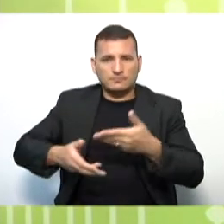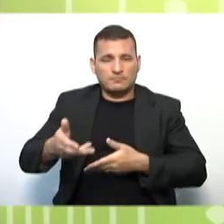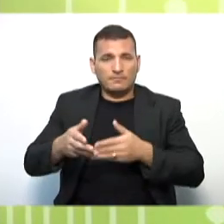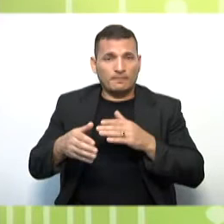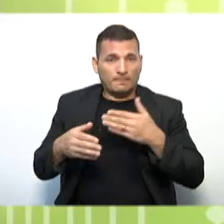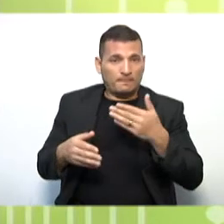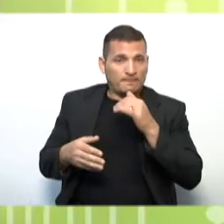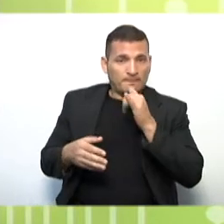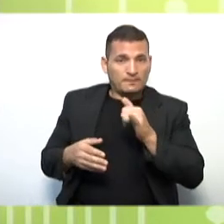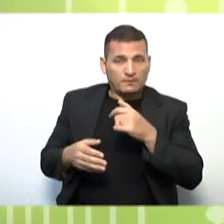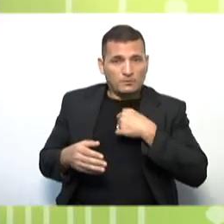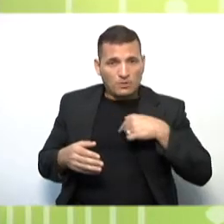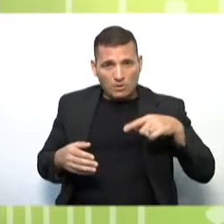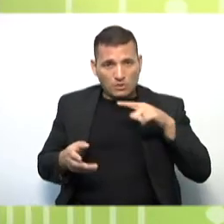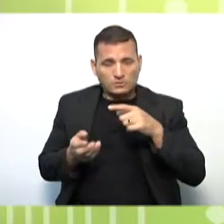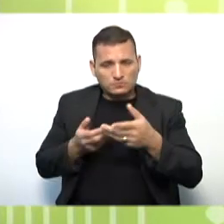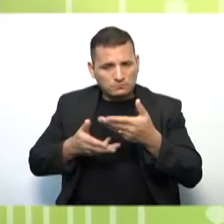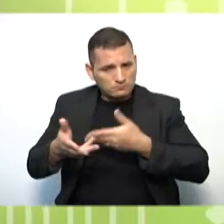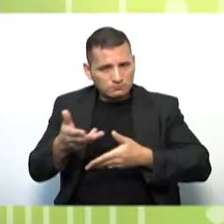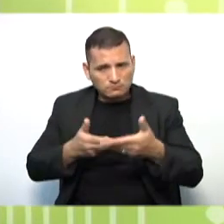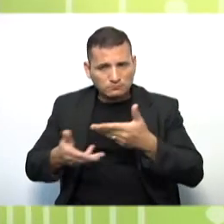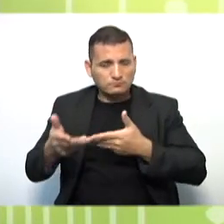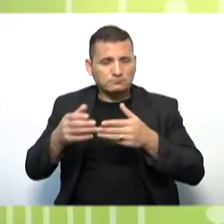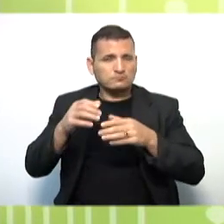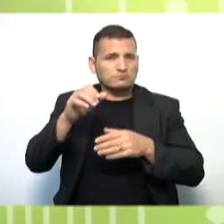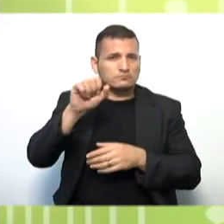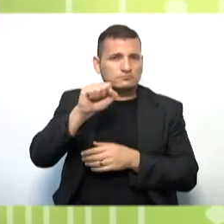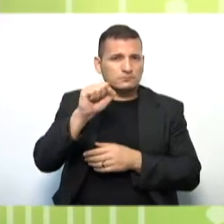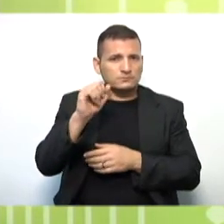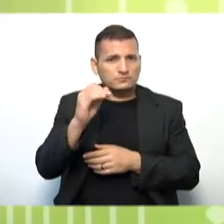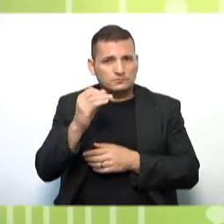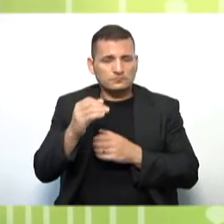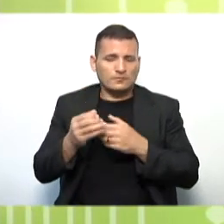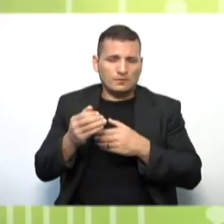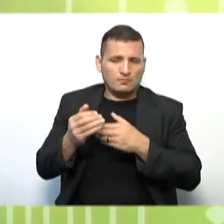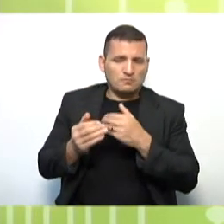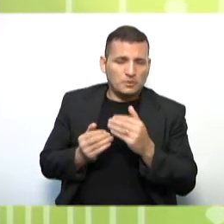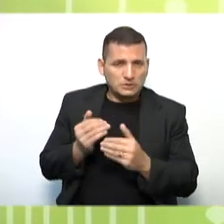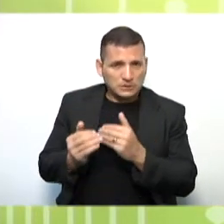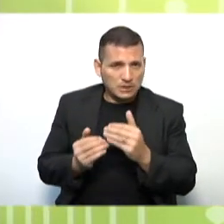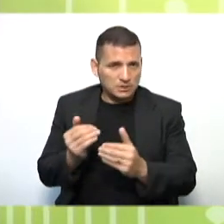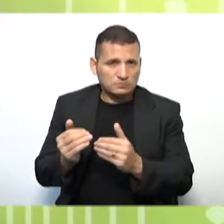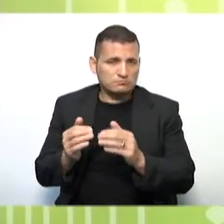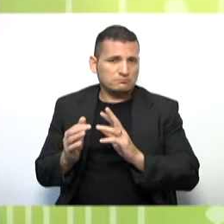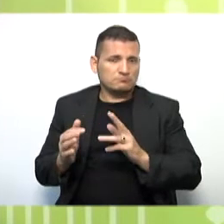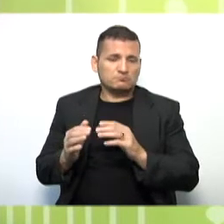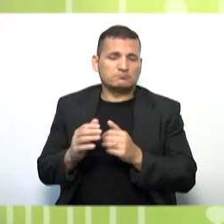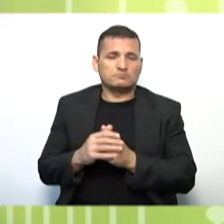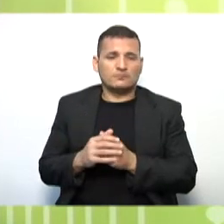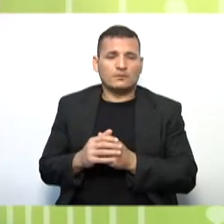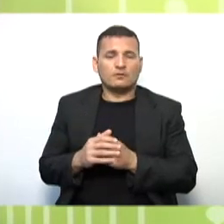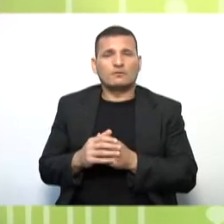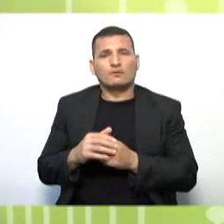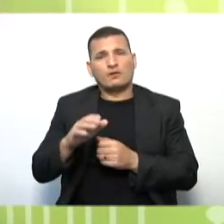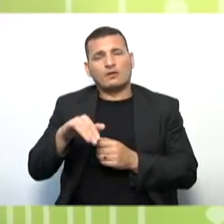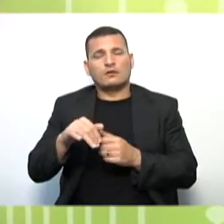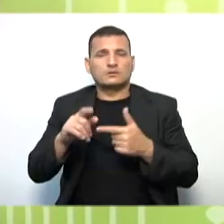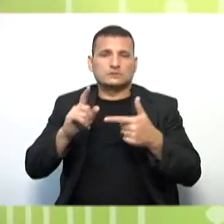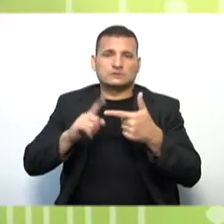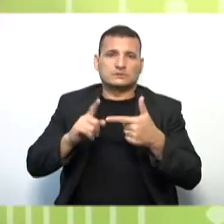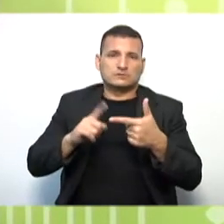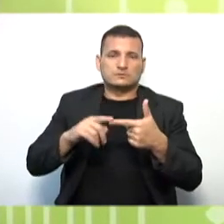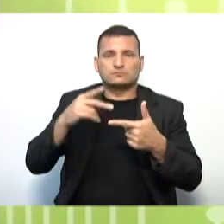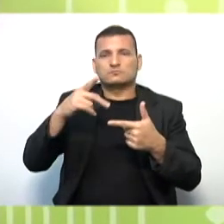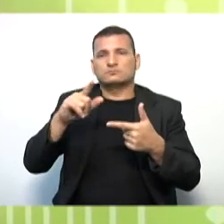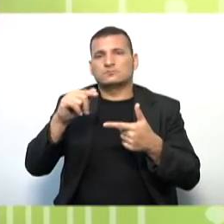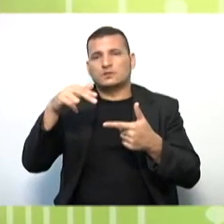não interagimos com o computador, com o sistema, né, com o processo, ele é considerado de segundo plano,